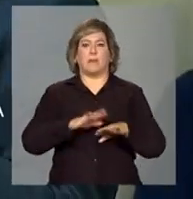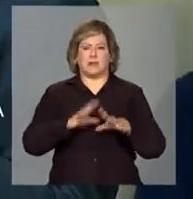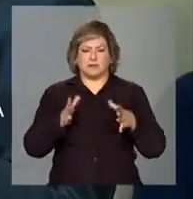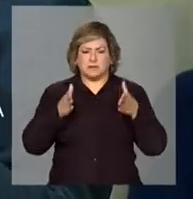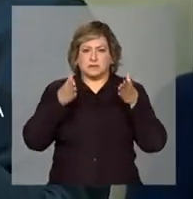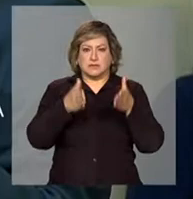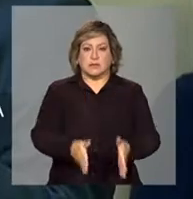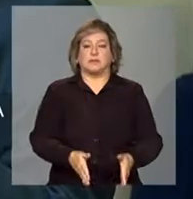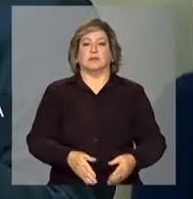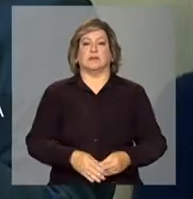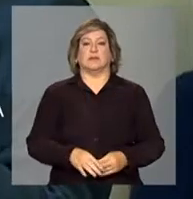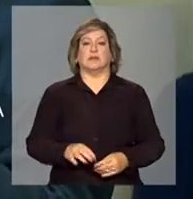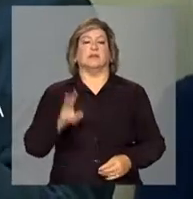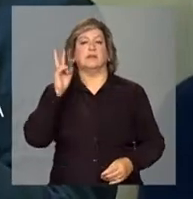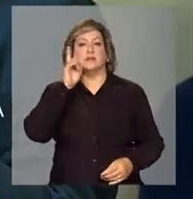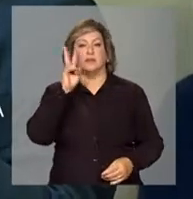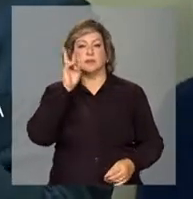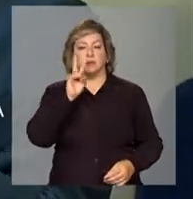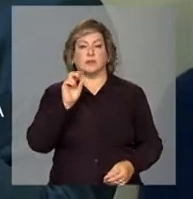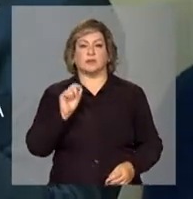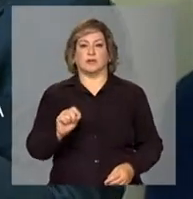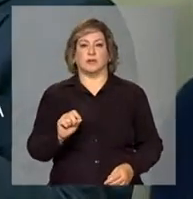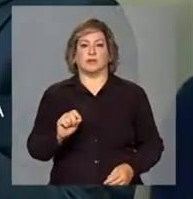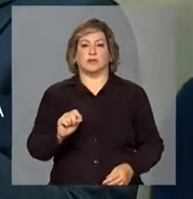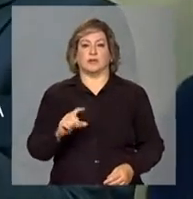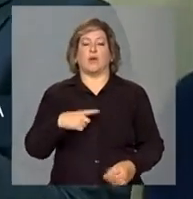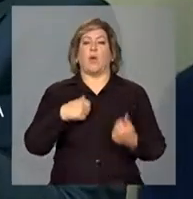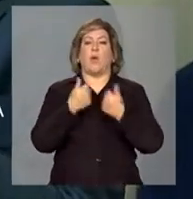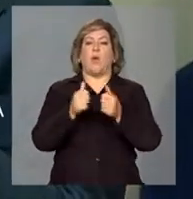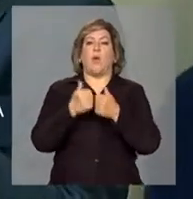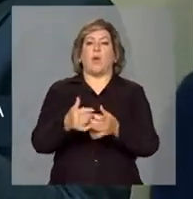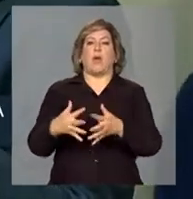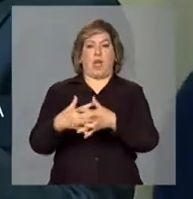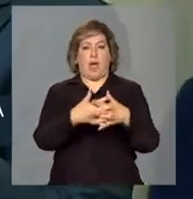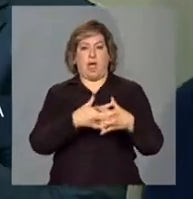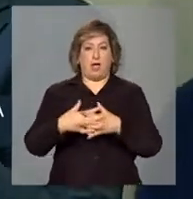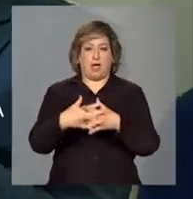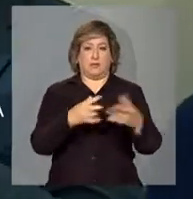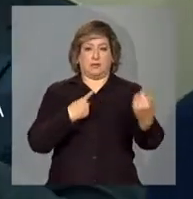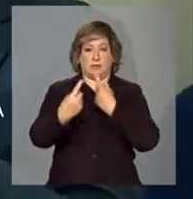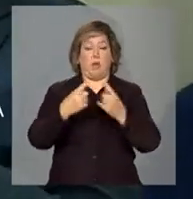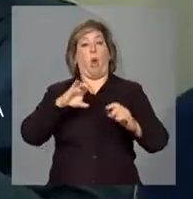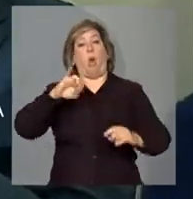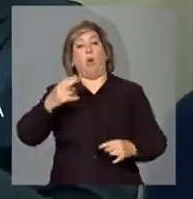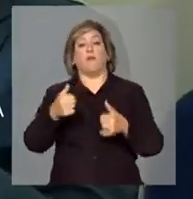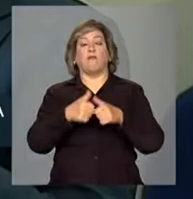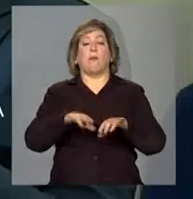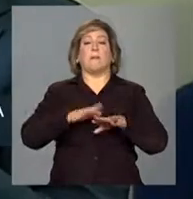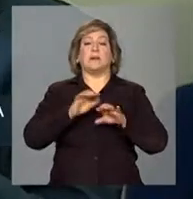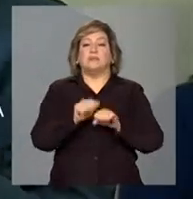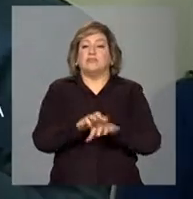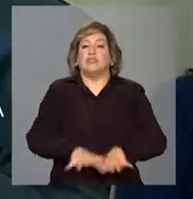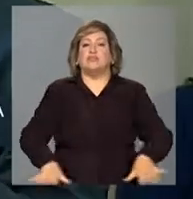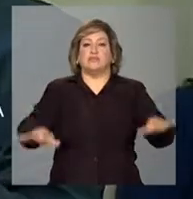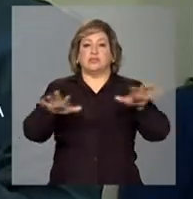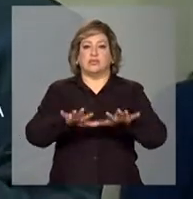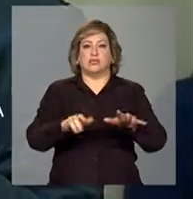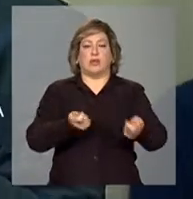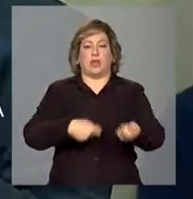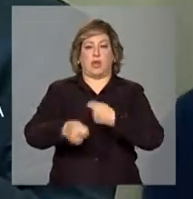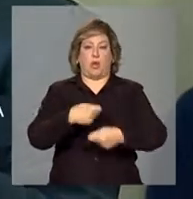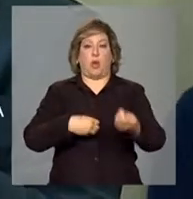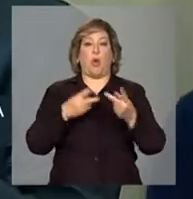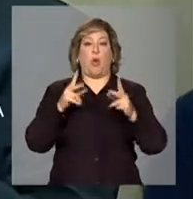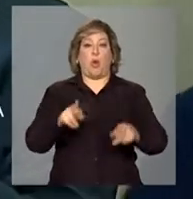concentrado Ministro na na questão dos dos ônibus e caminhões na questão de transporte ou ele ficou mais disseminado na